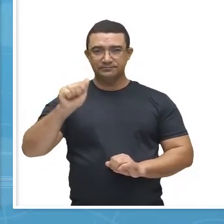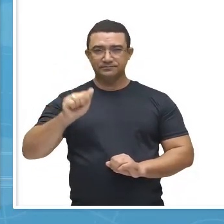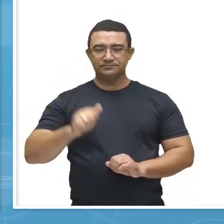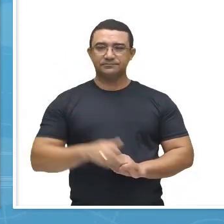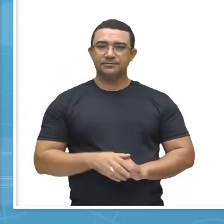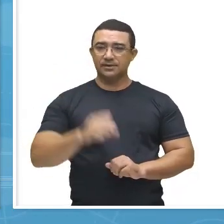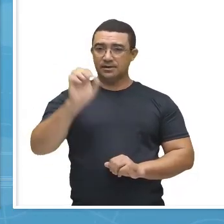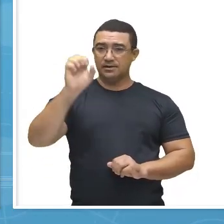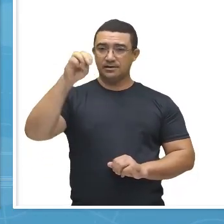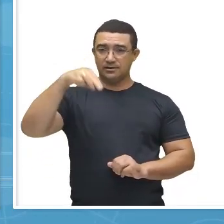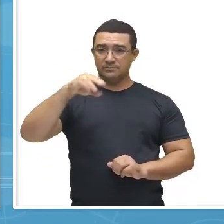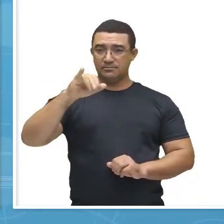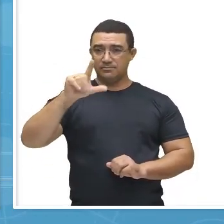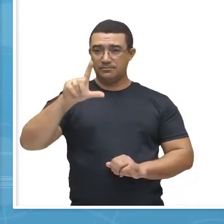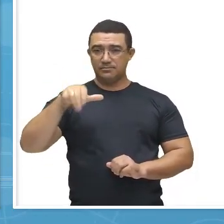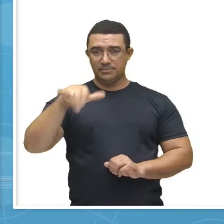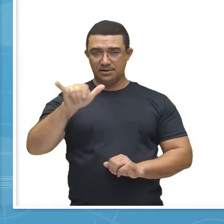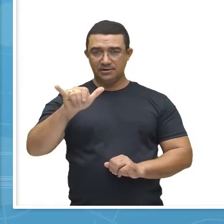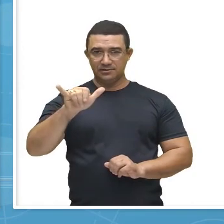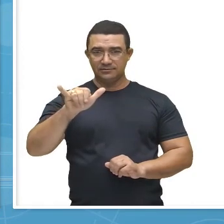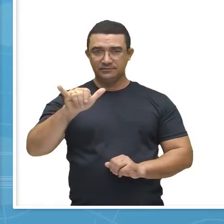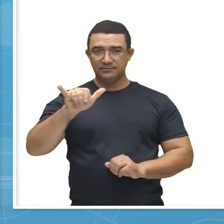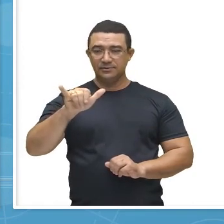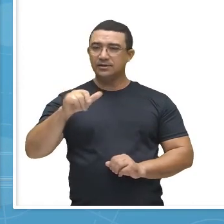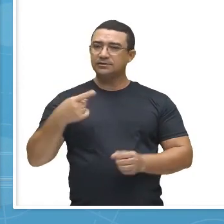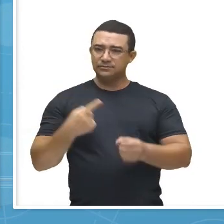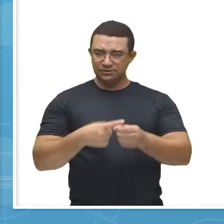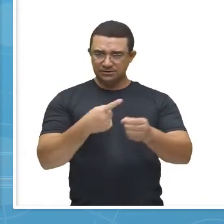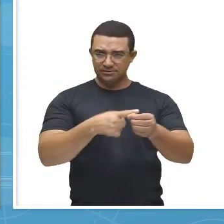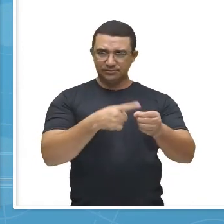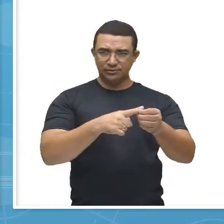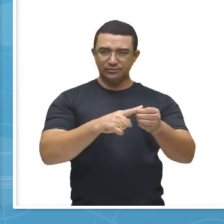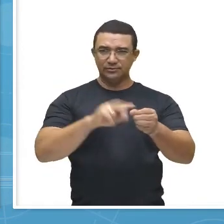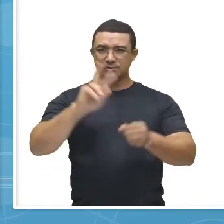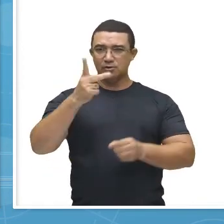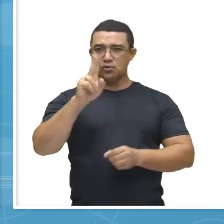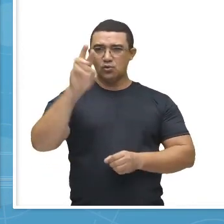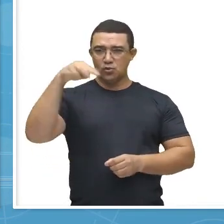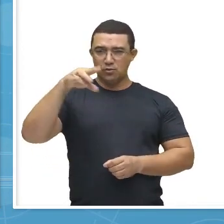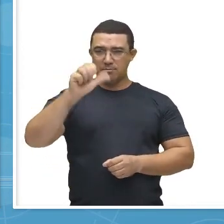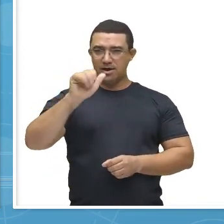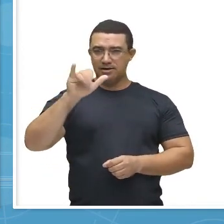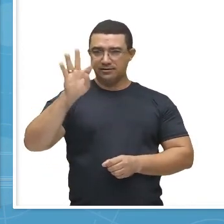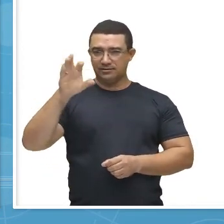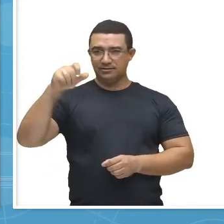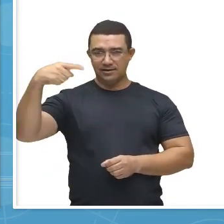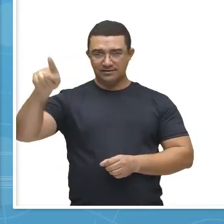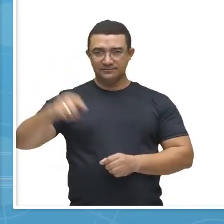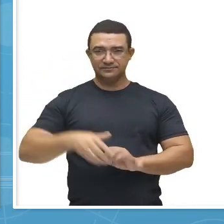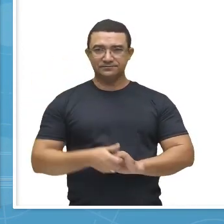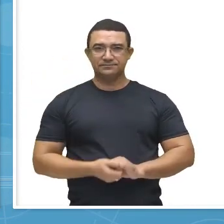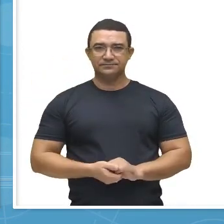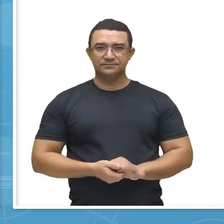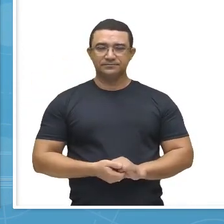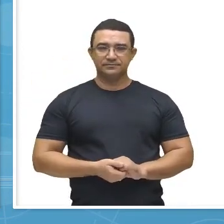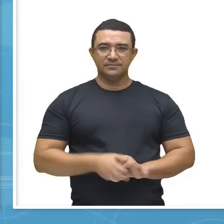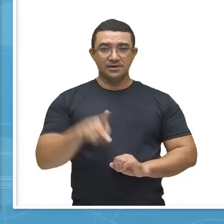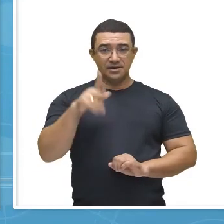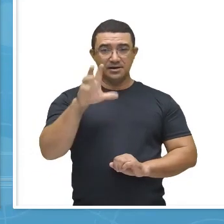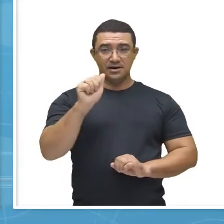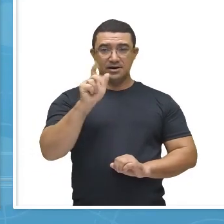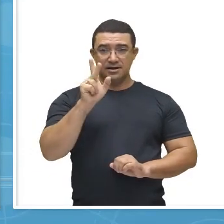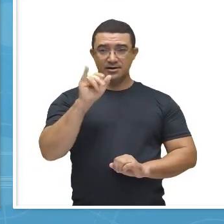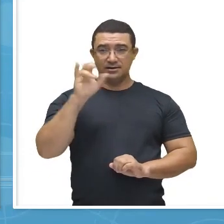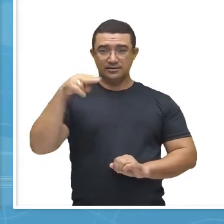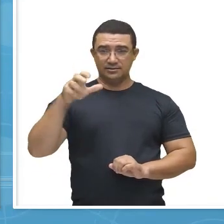lá de... Emilaone, lá de Humaitá, da Escola Tancredo Neves, né? A Karina Paola, da Escola